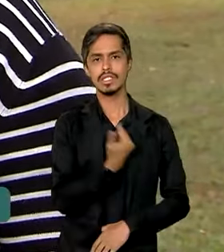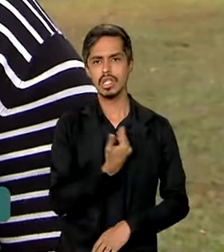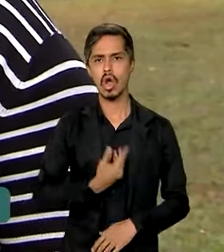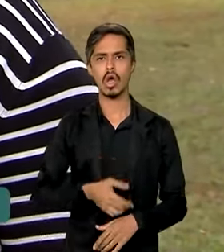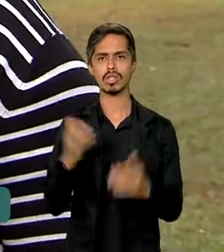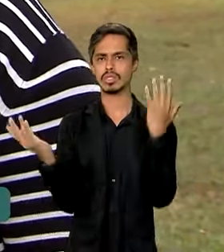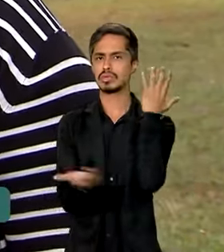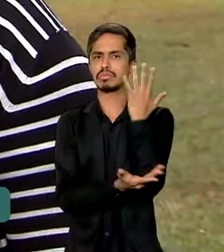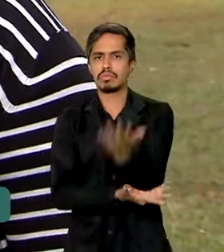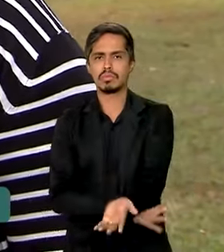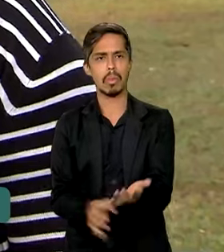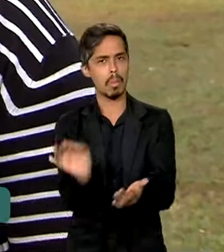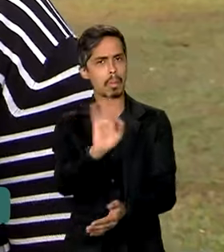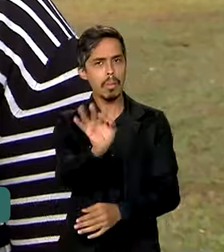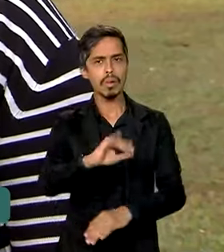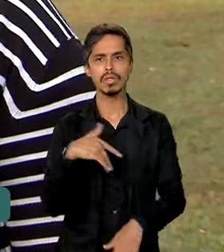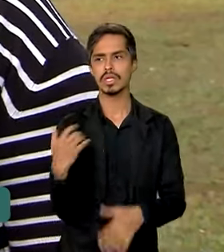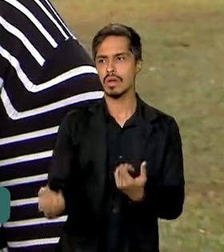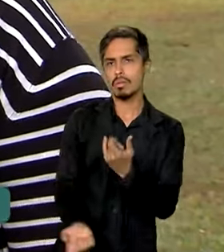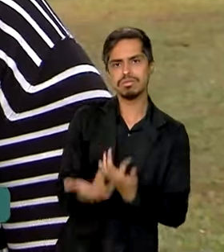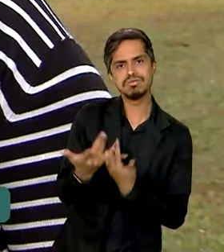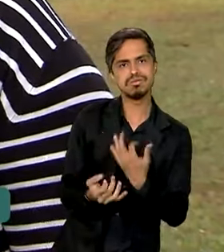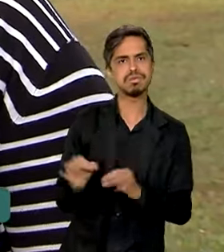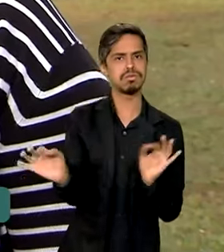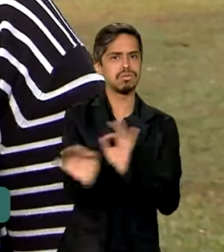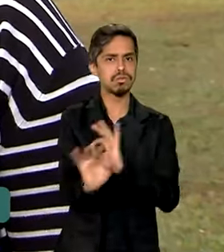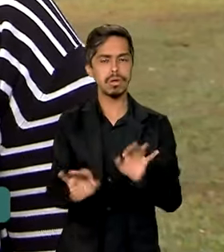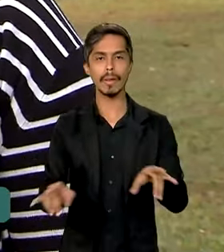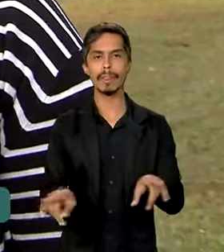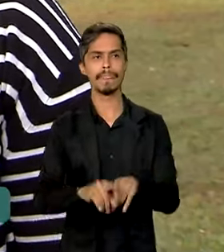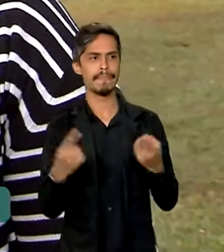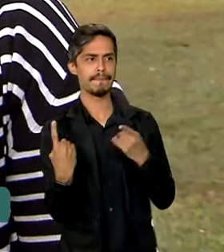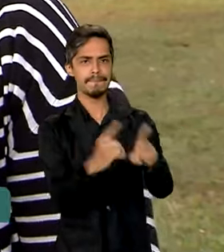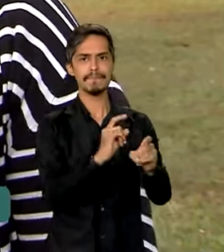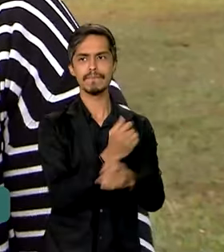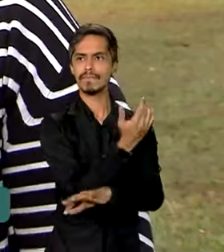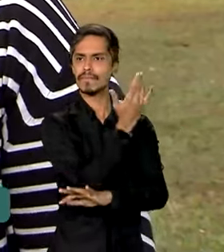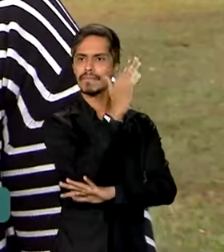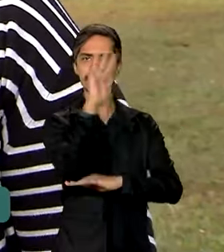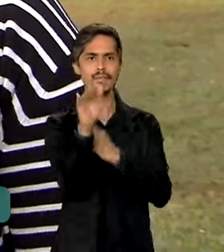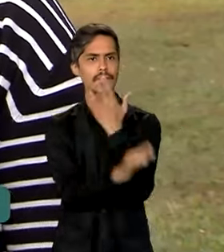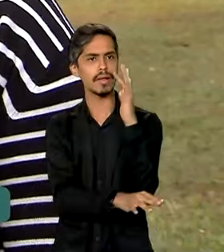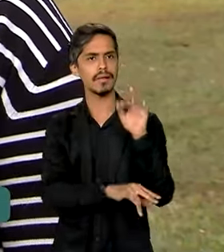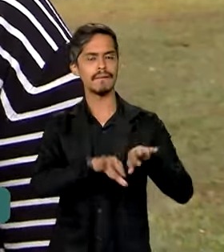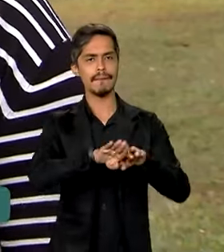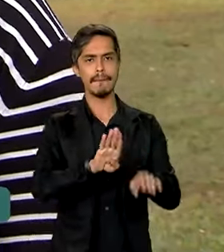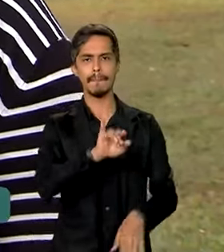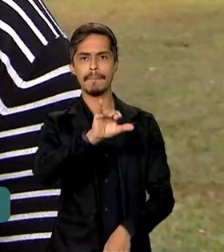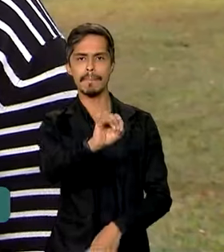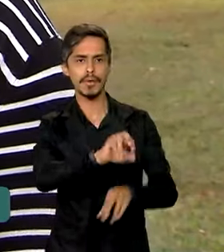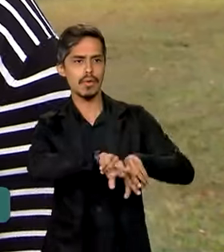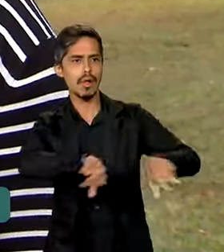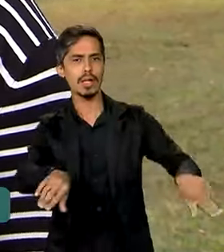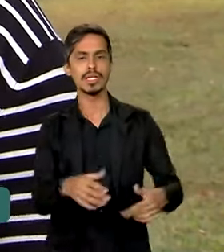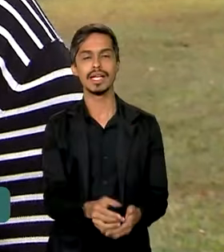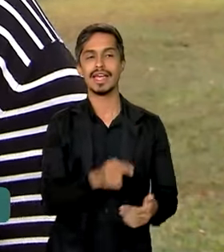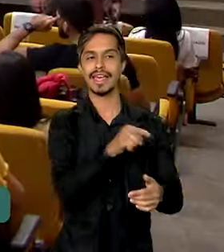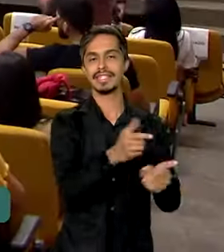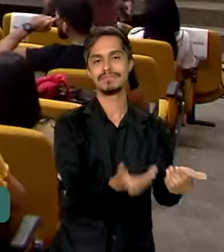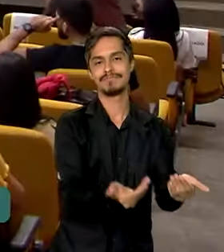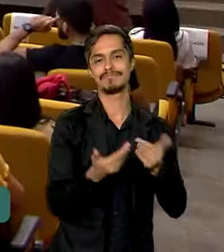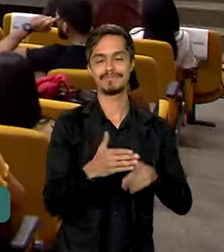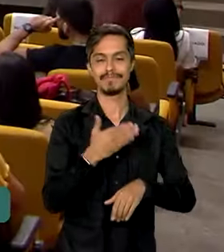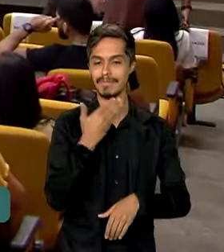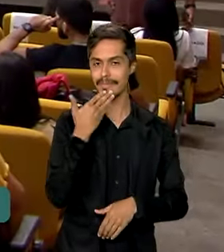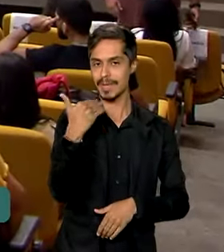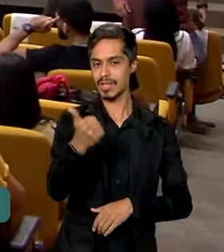gente não agride, não queima, não agride a biodiversidade, com certeza a natureza nos dá tudo o que ela tem de melhor.